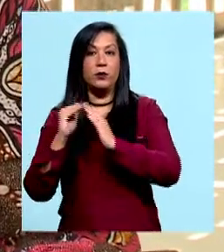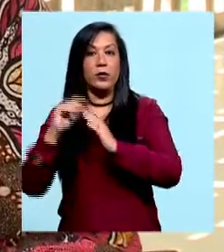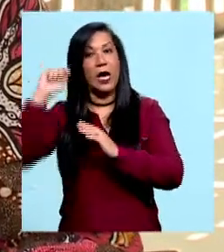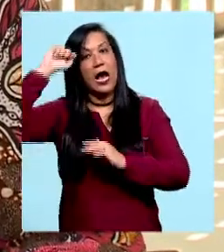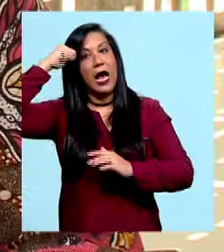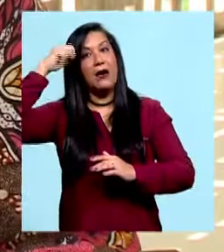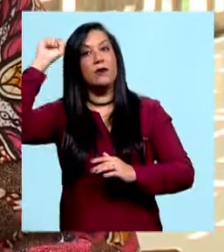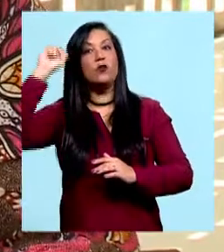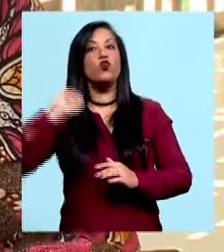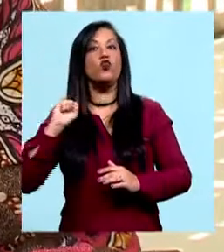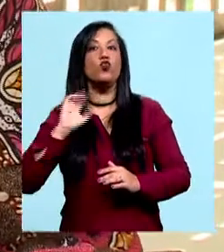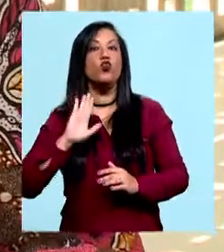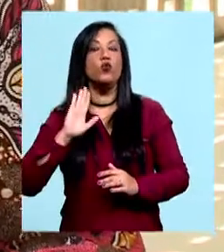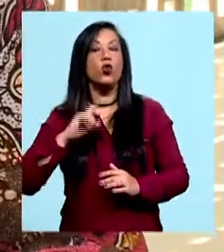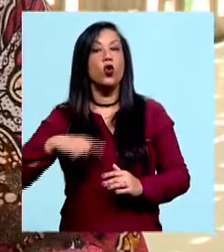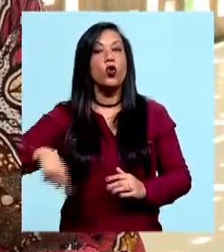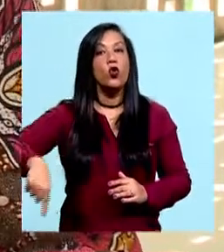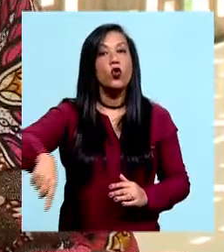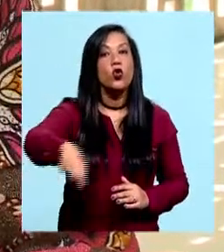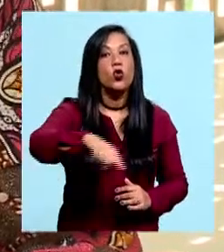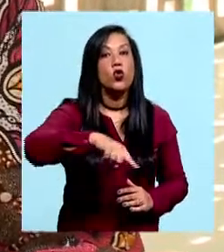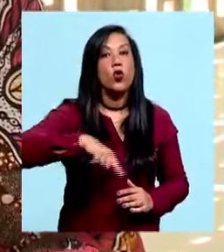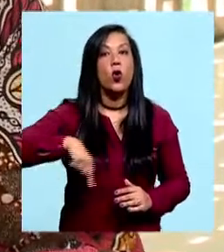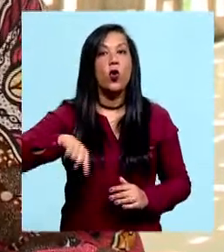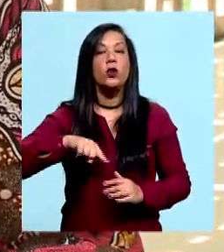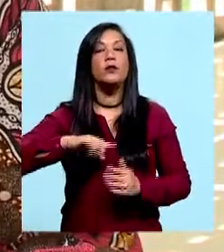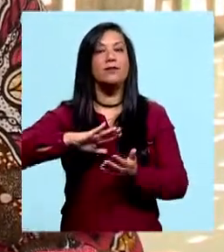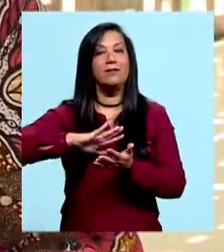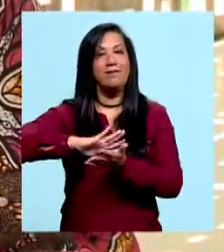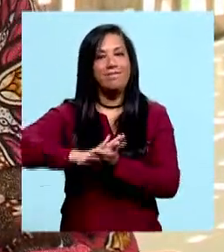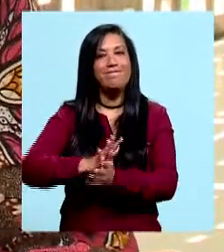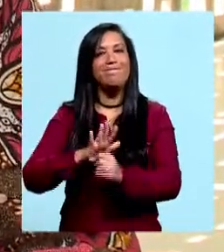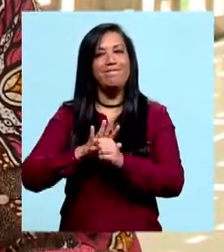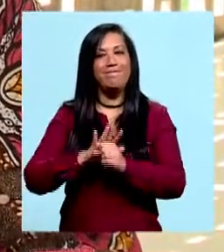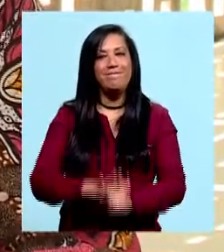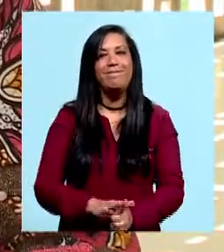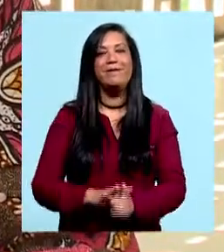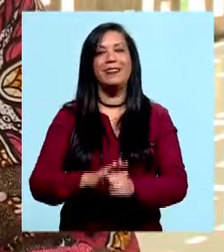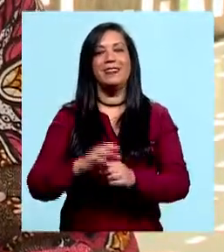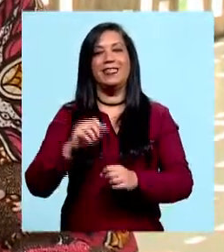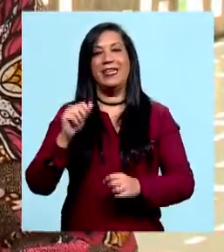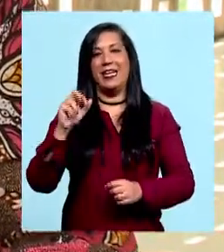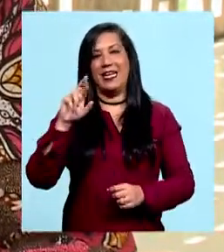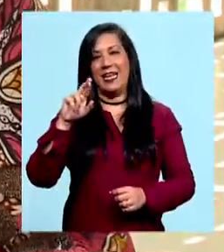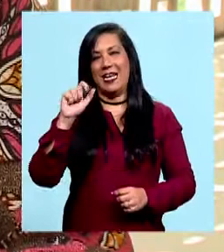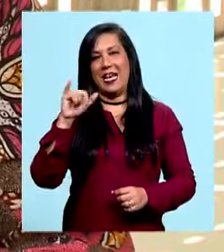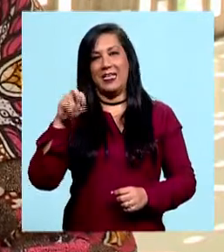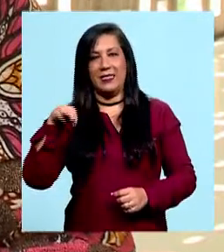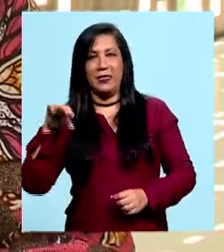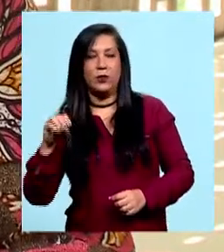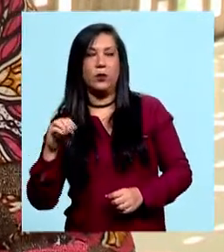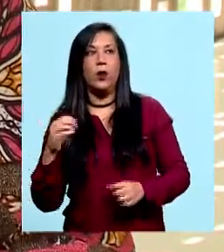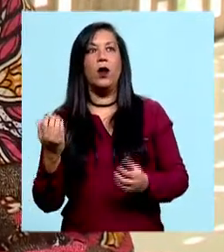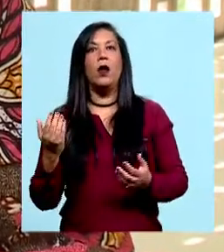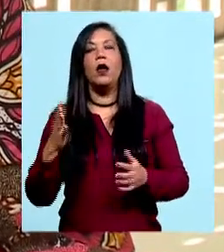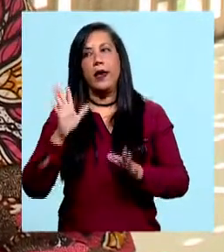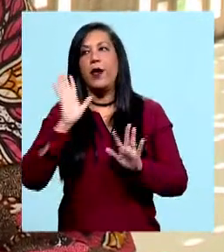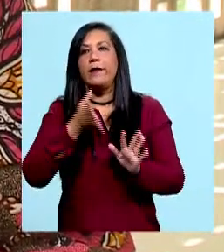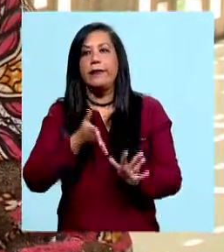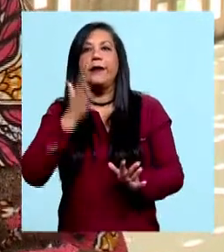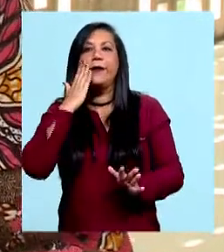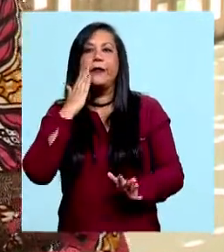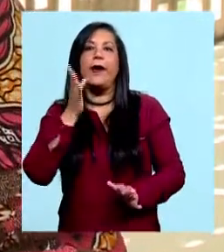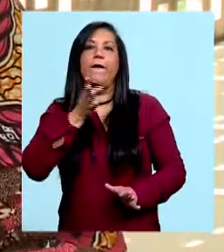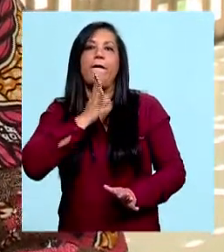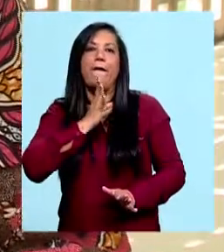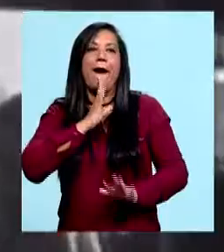E nós lidávamos com a questão racial do apartheid. Então, não é novidade para nós